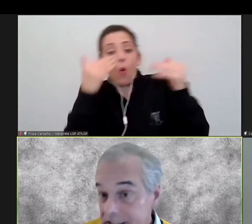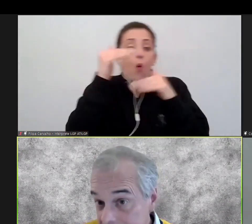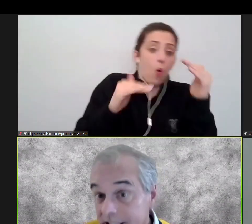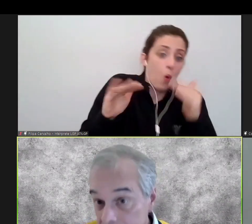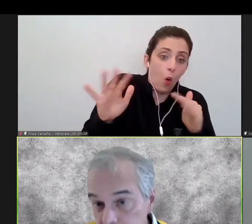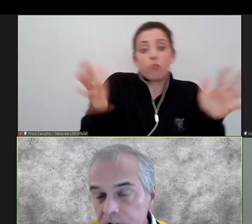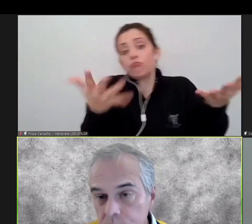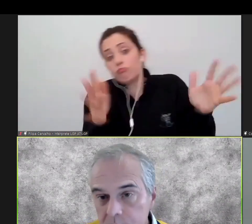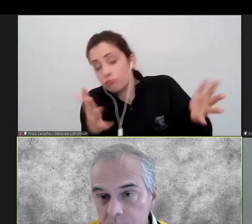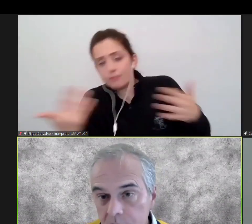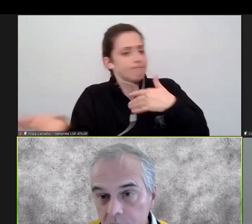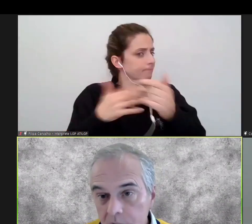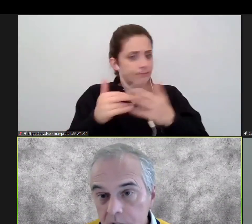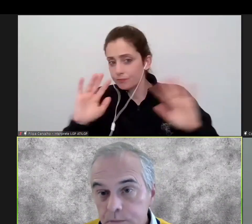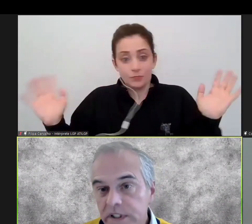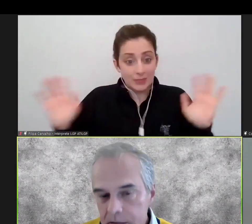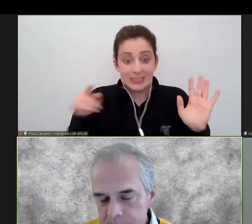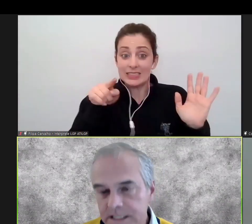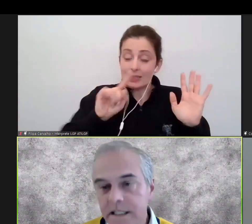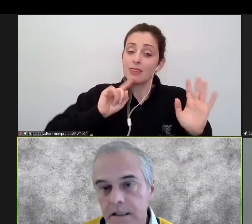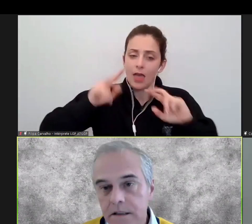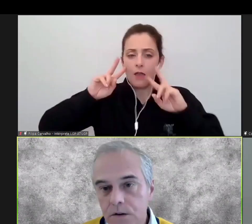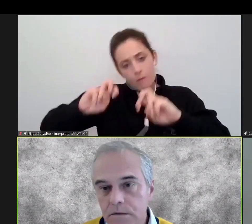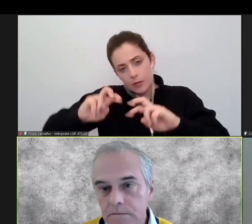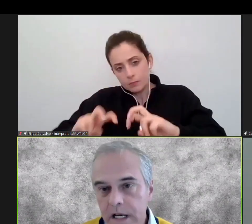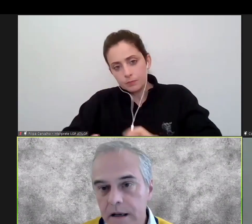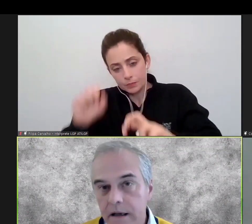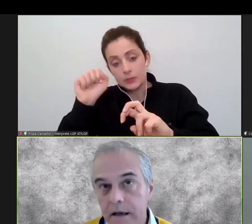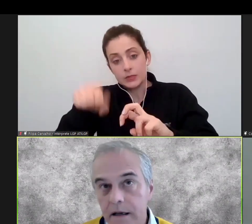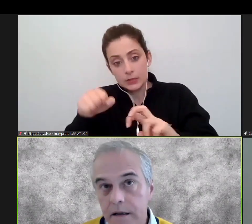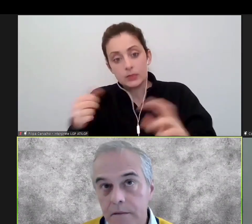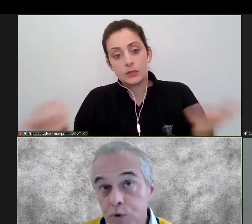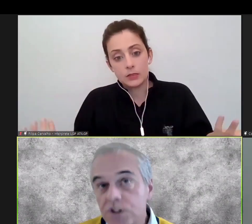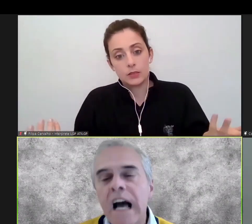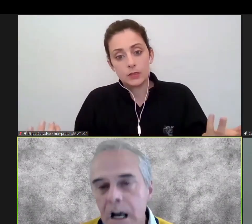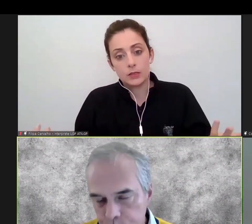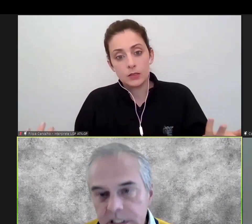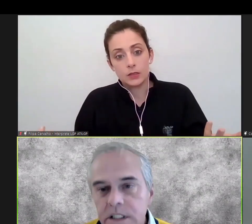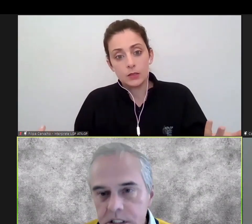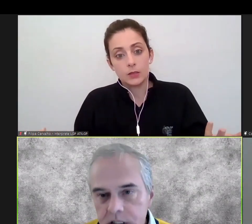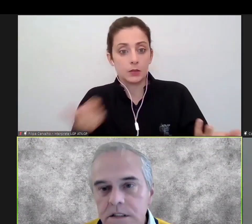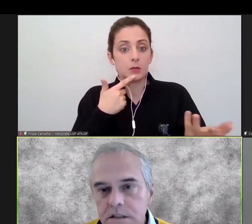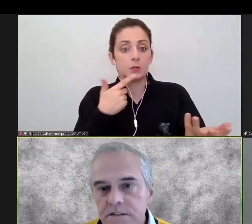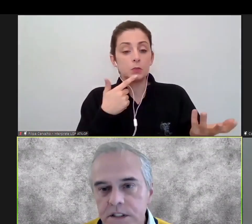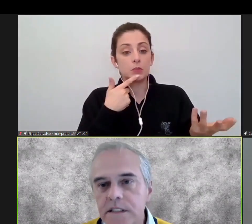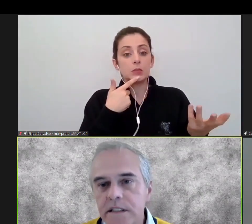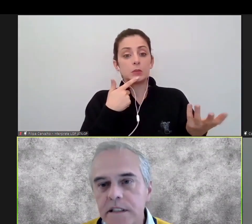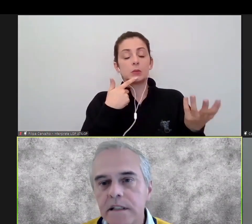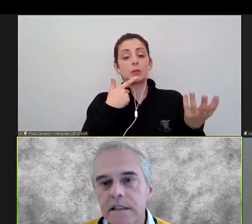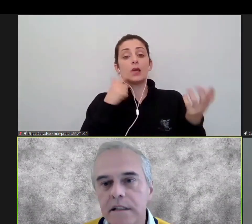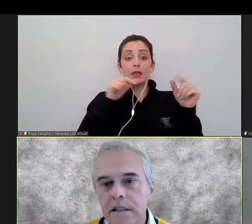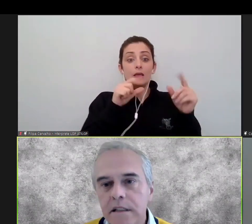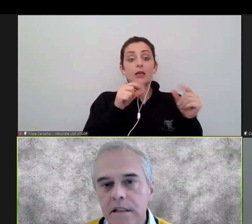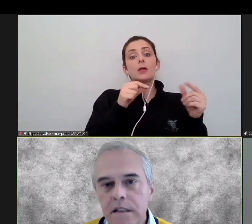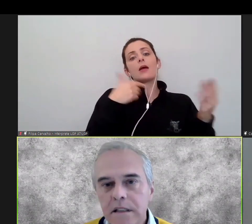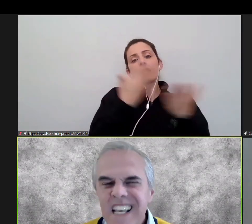poder entender o fenômeno e poder, sim, buscar políticas que visem